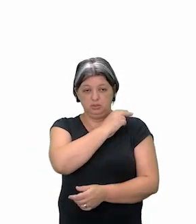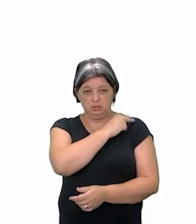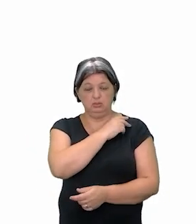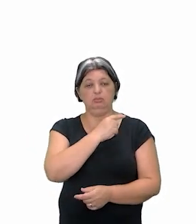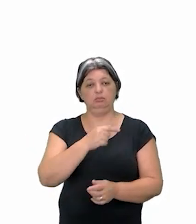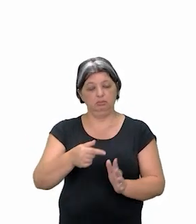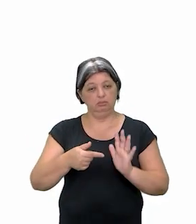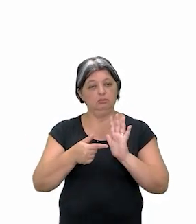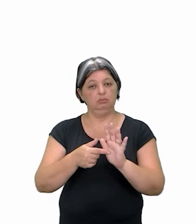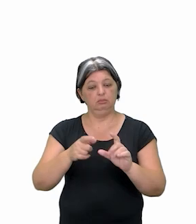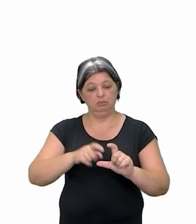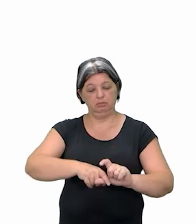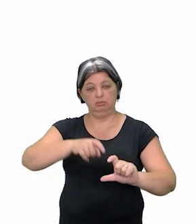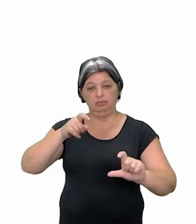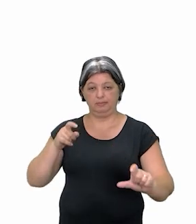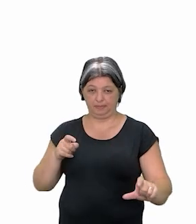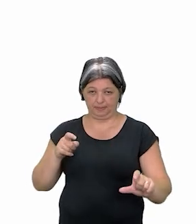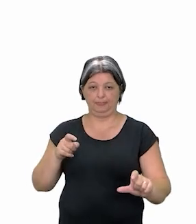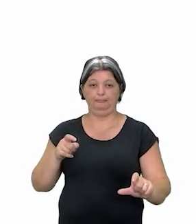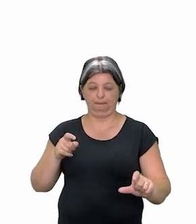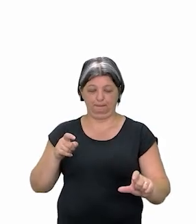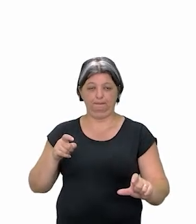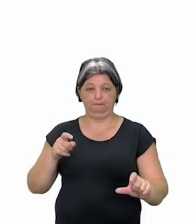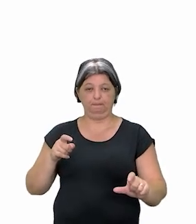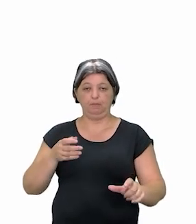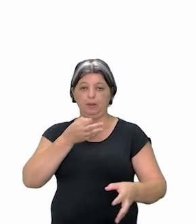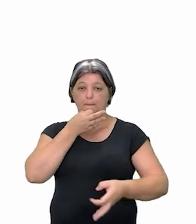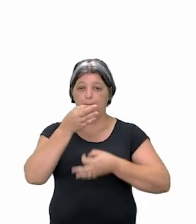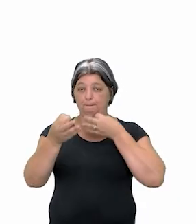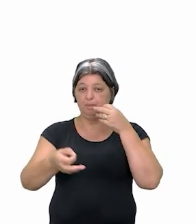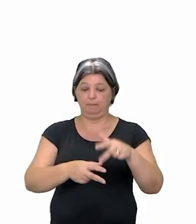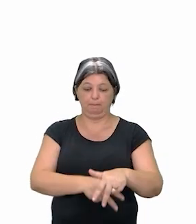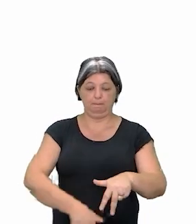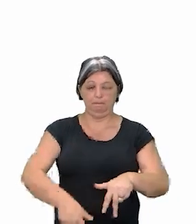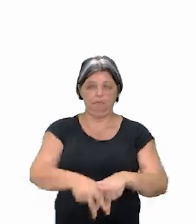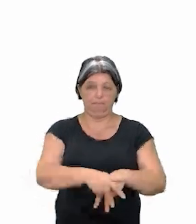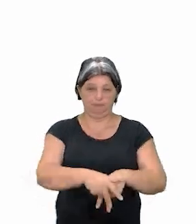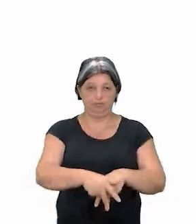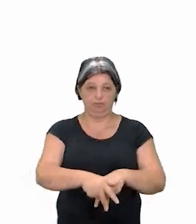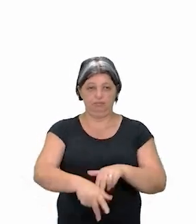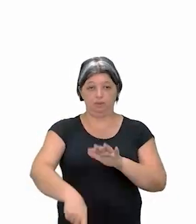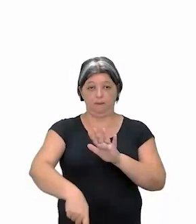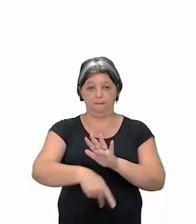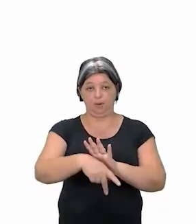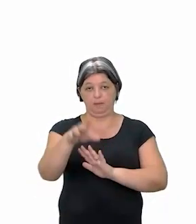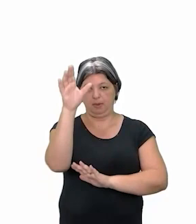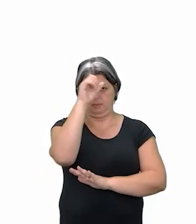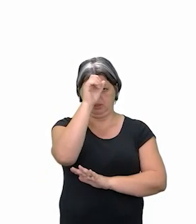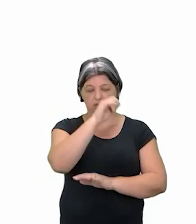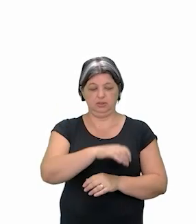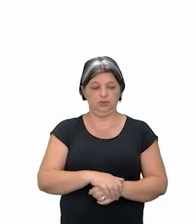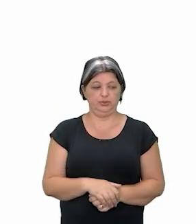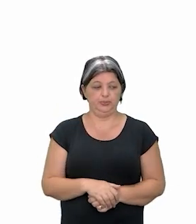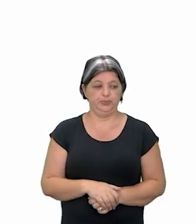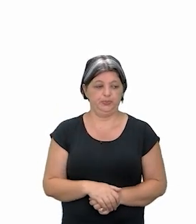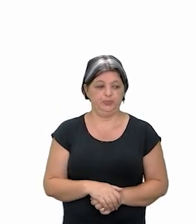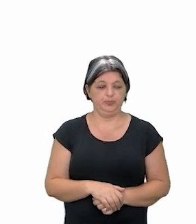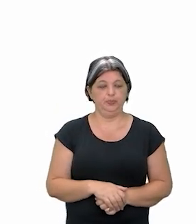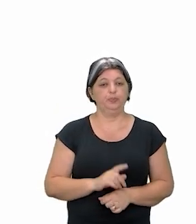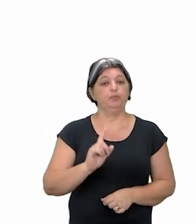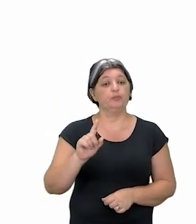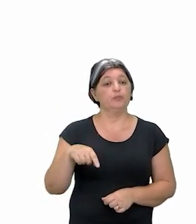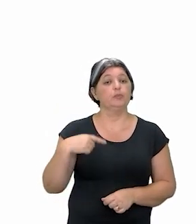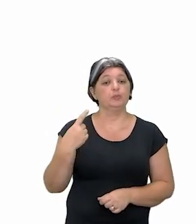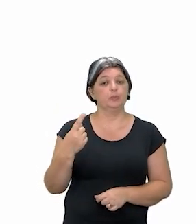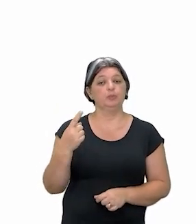torne-se autônomo, torne-se crítico, seja protagonista da sua própria aprendizagem, né? E aí eu trouxe uma